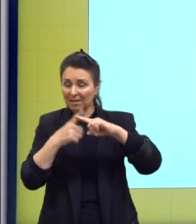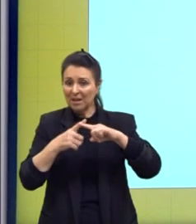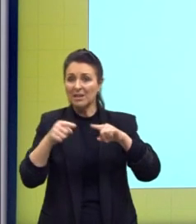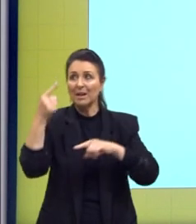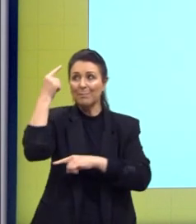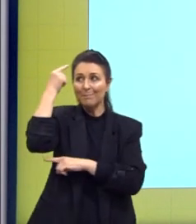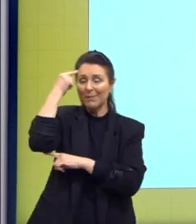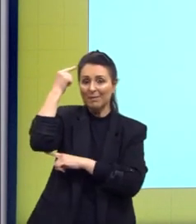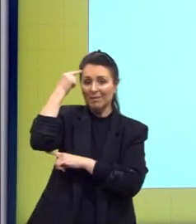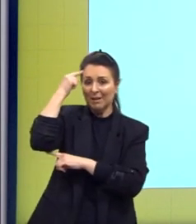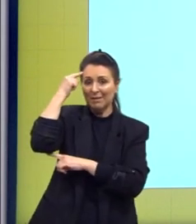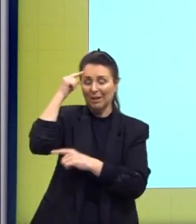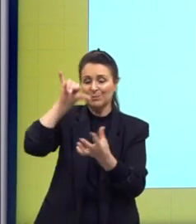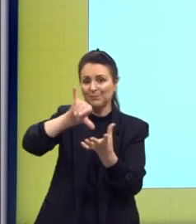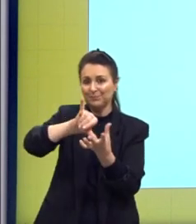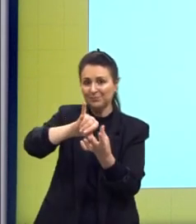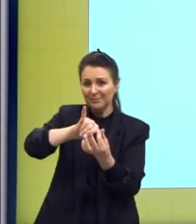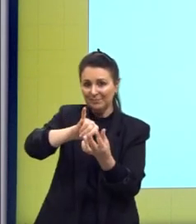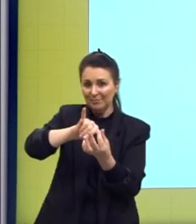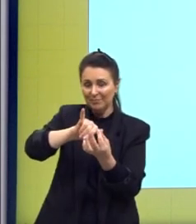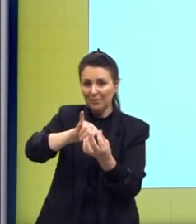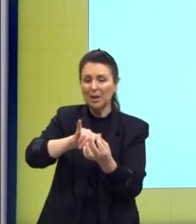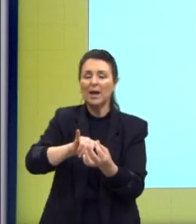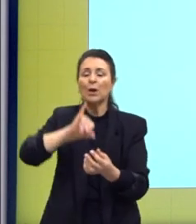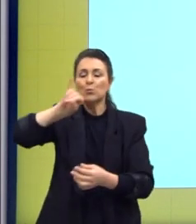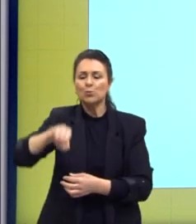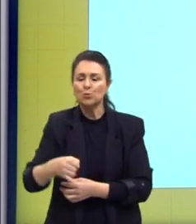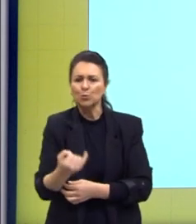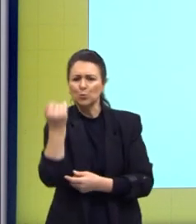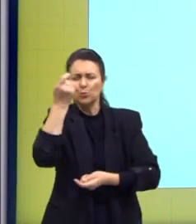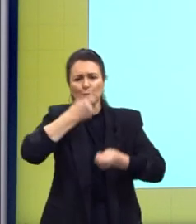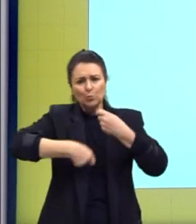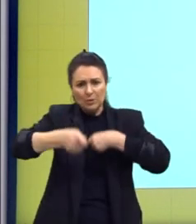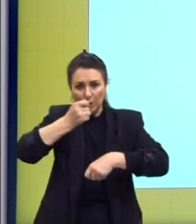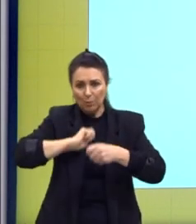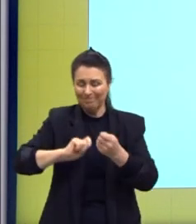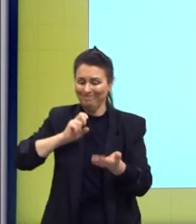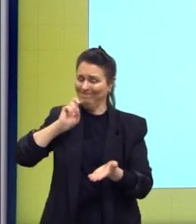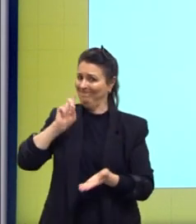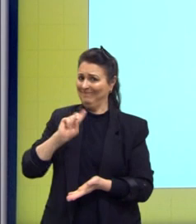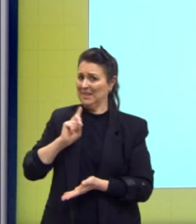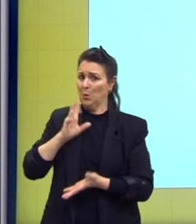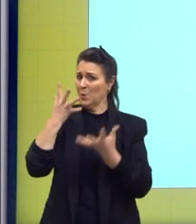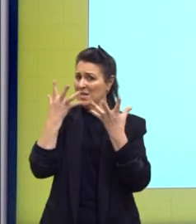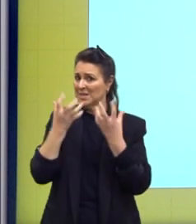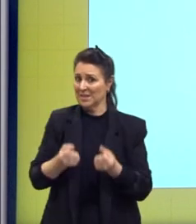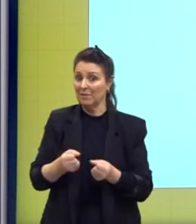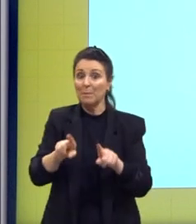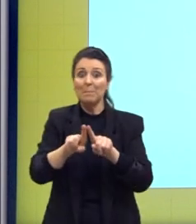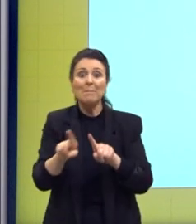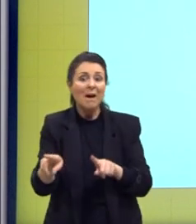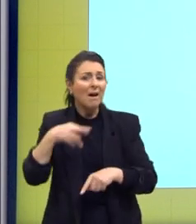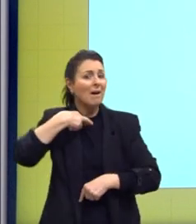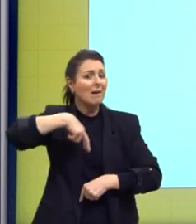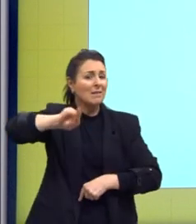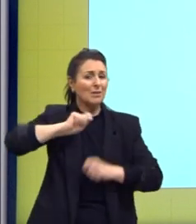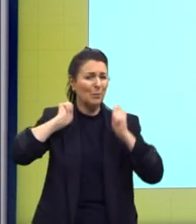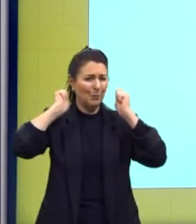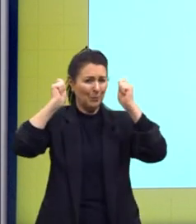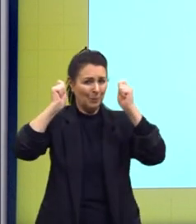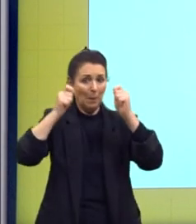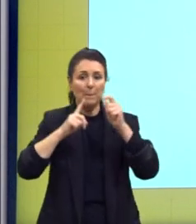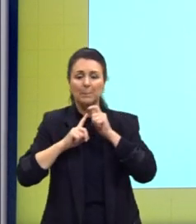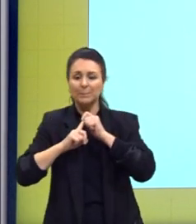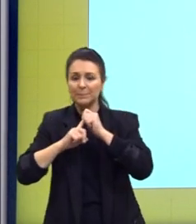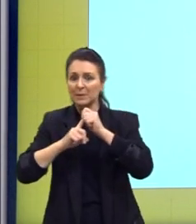condenava um pouco né o comércio juros os negócios e a religião Protestante e principalmente